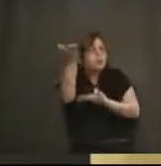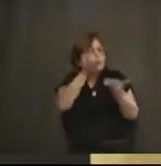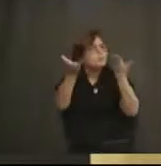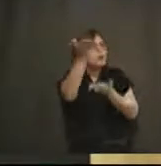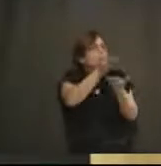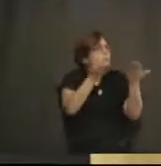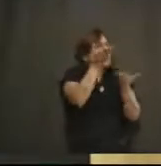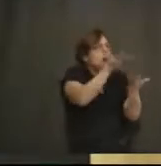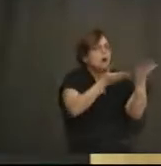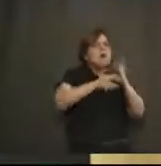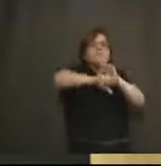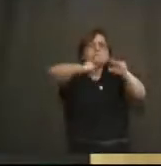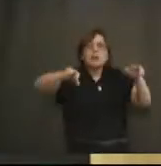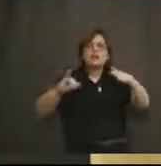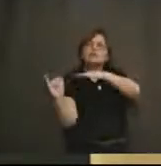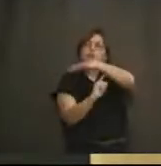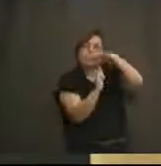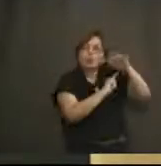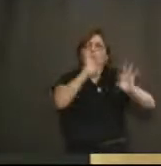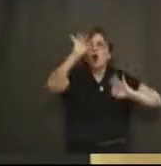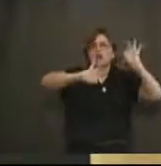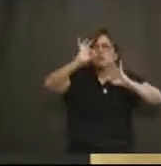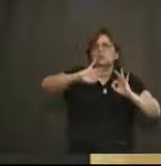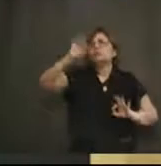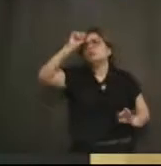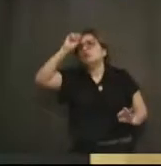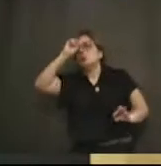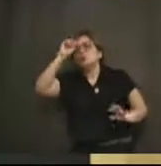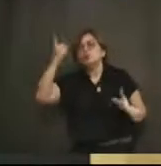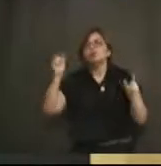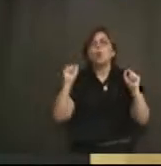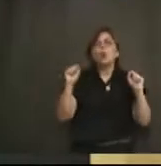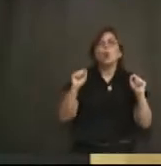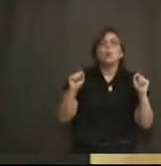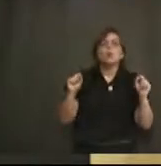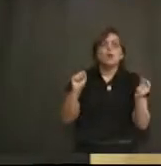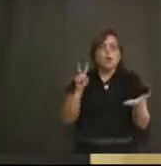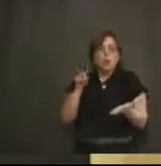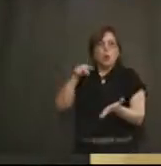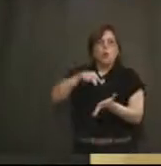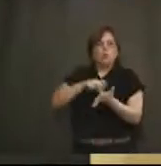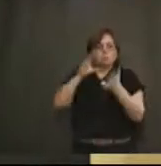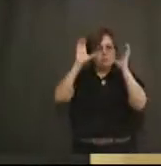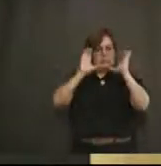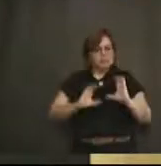instituições, organizações, né, que no dia a dia também se ocupam da cidadania no país.